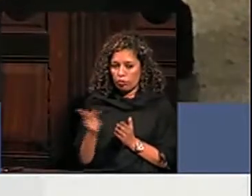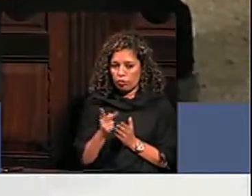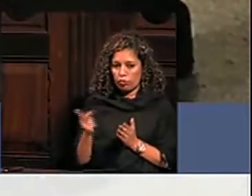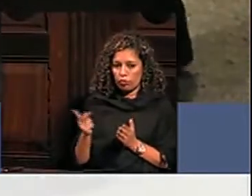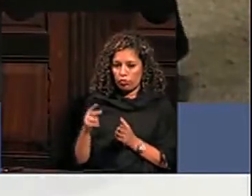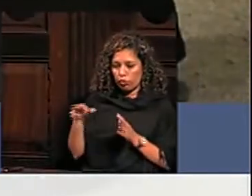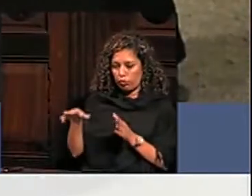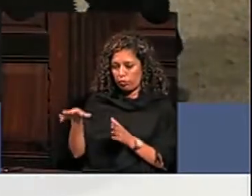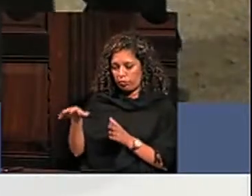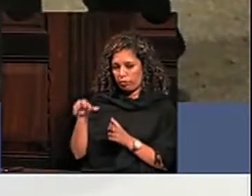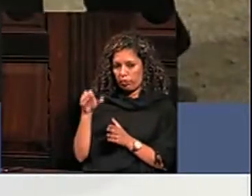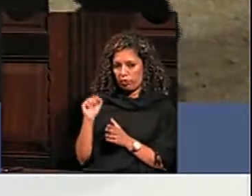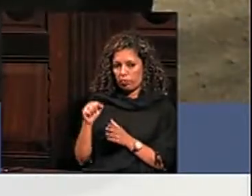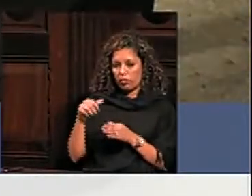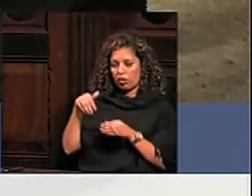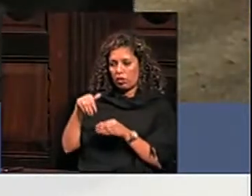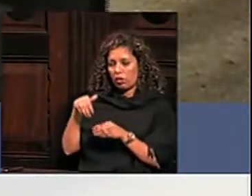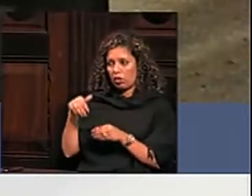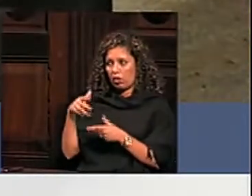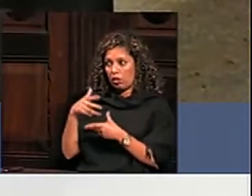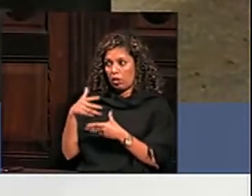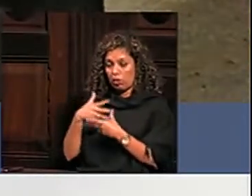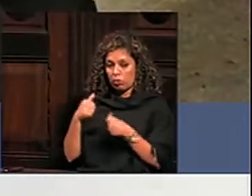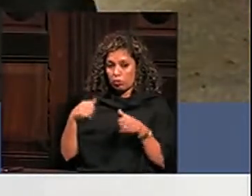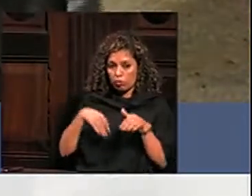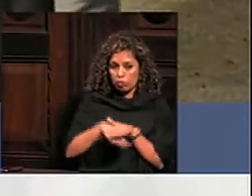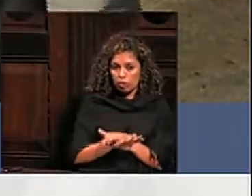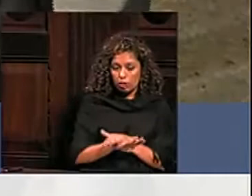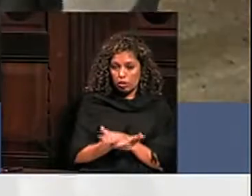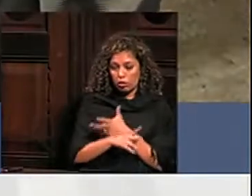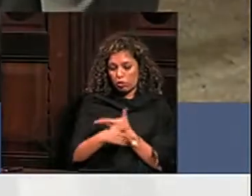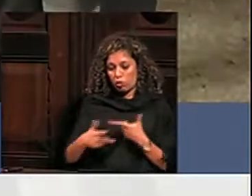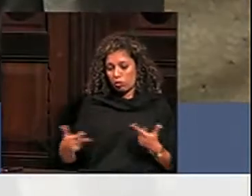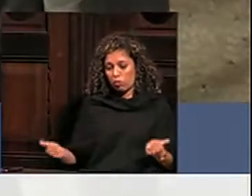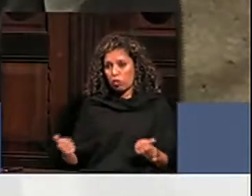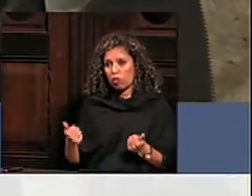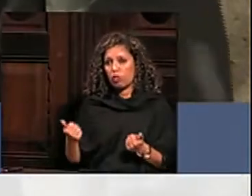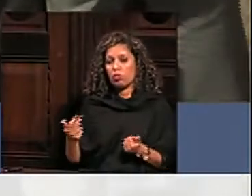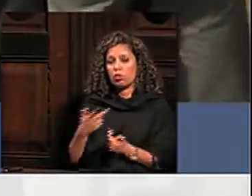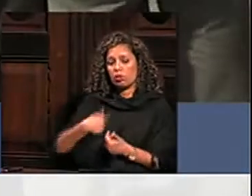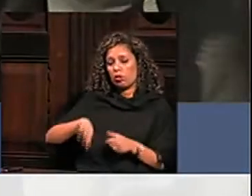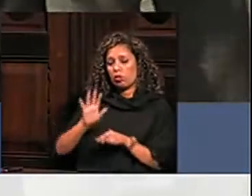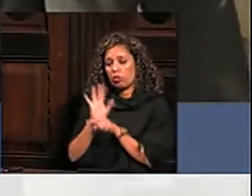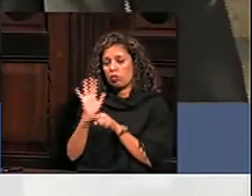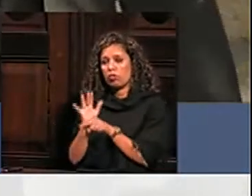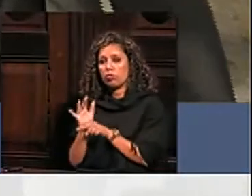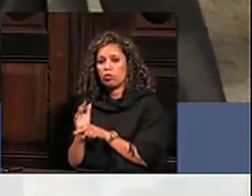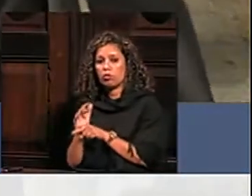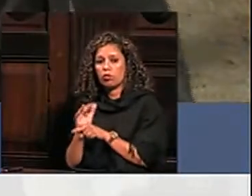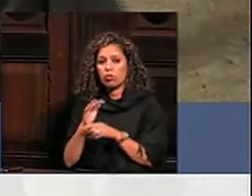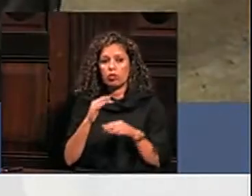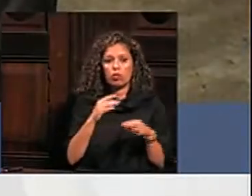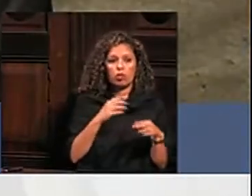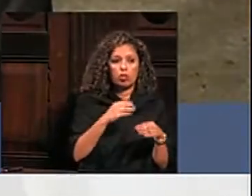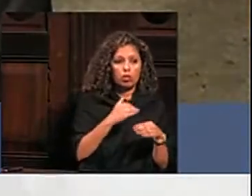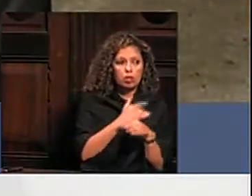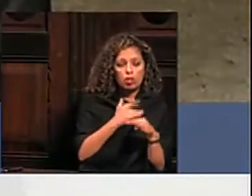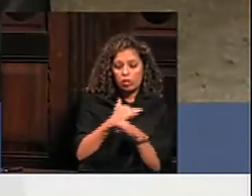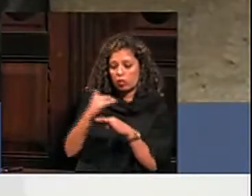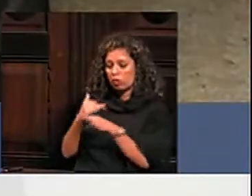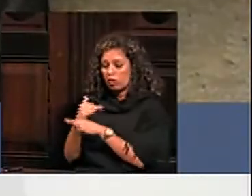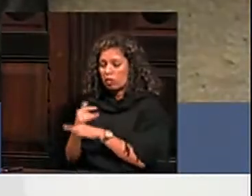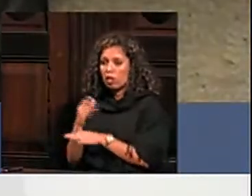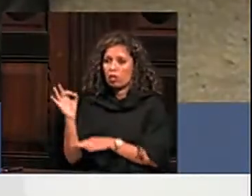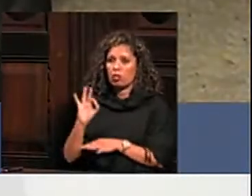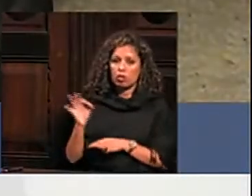fundo, não tem distribuição para os municípios. Então, os municípios iam ter 25% em